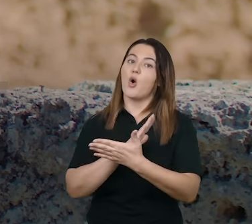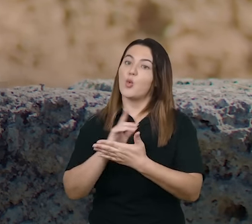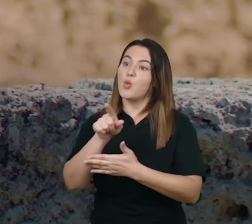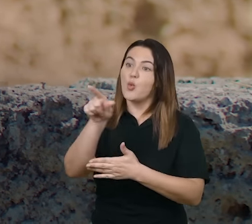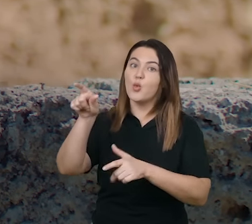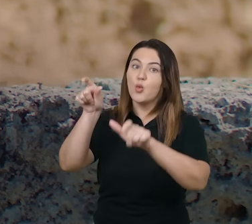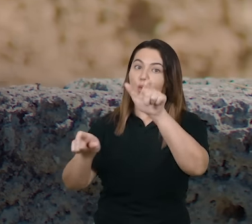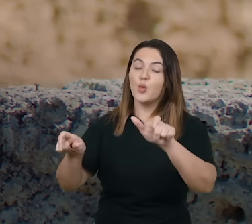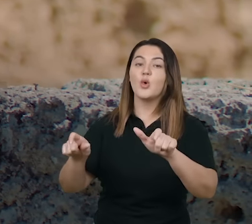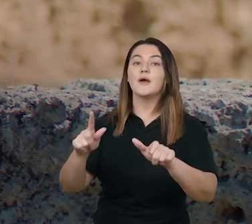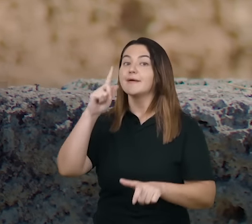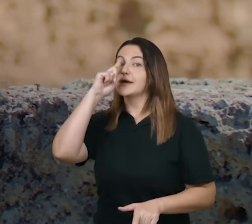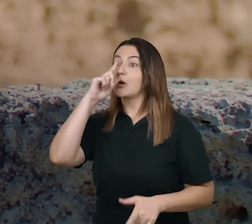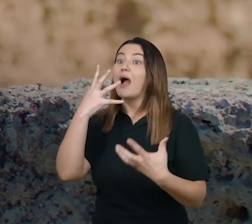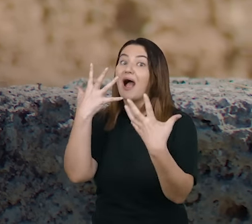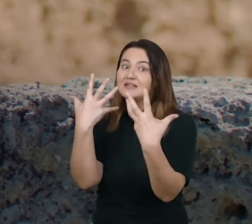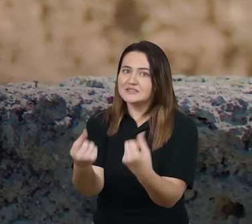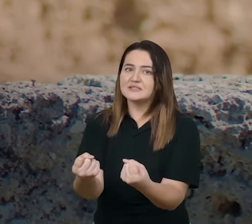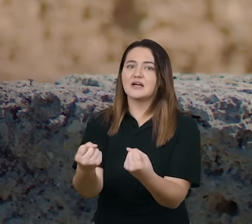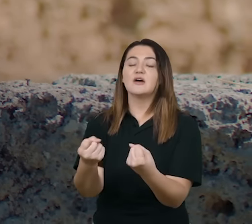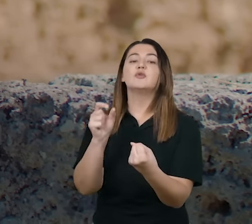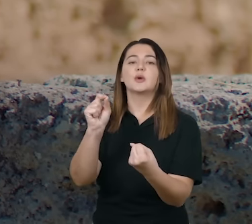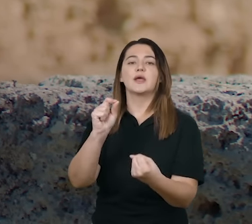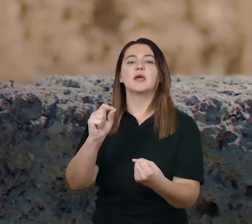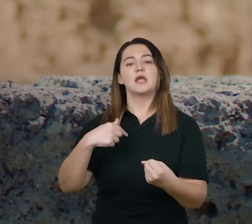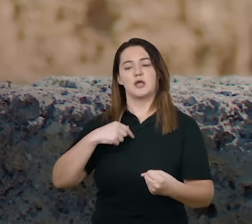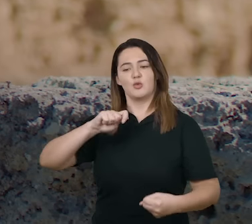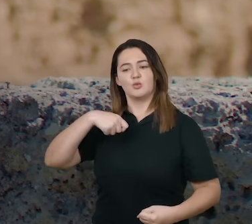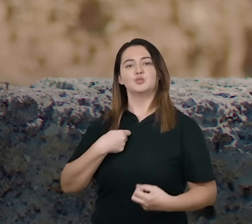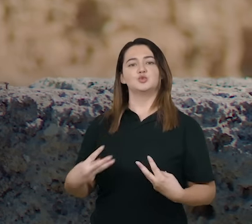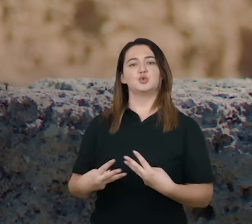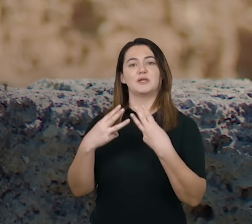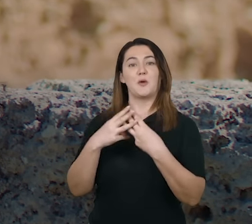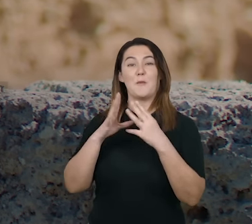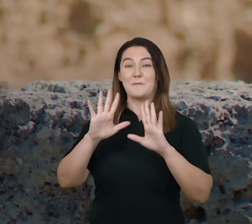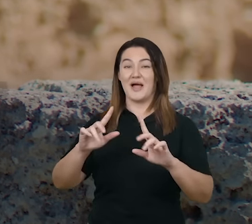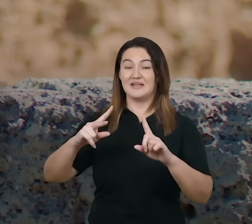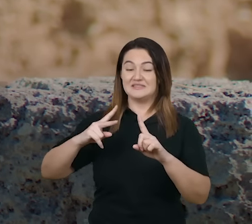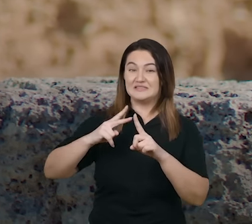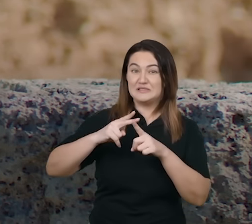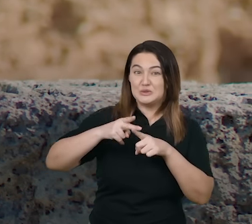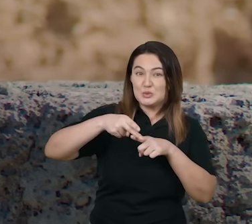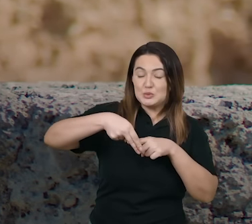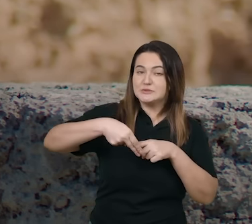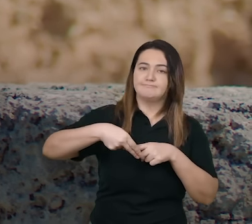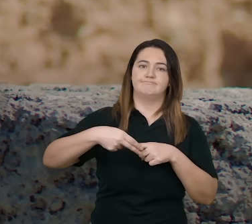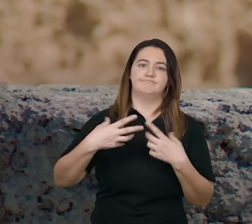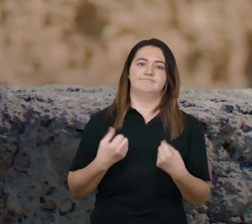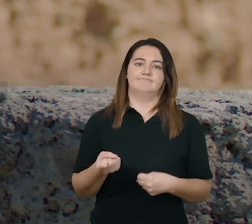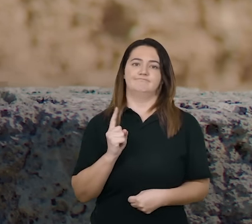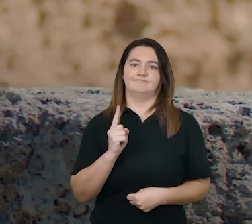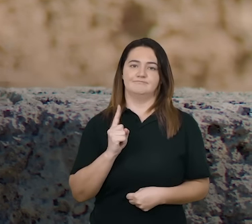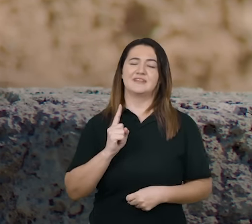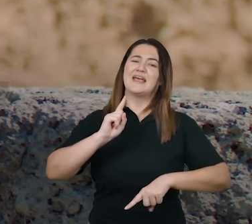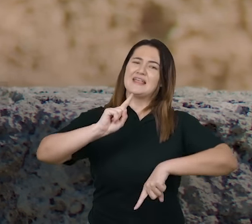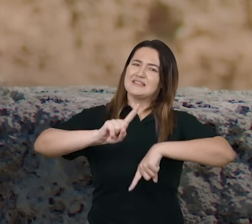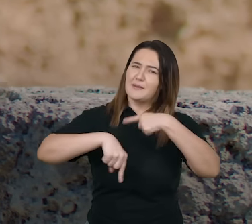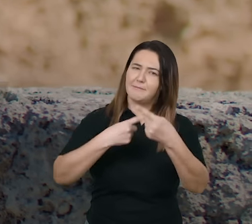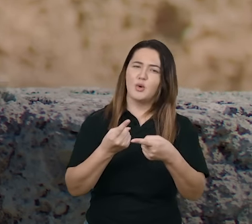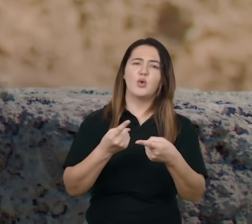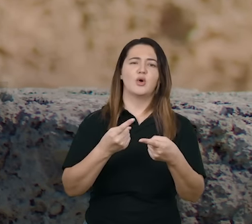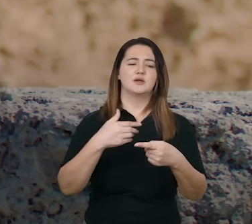tornavam judeus em quase tudo, menos na circuncisão. Aliás, esse tema virará depois um grande debate